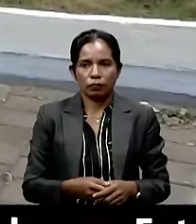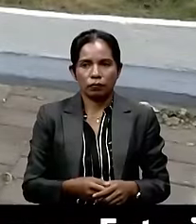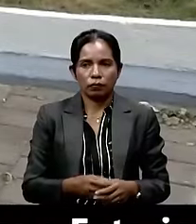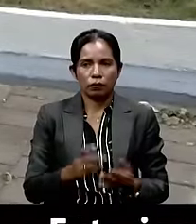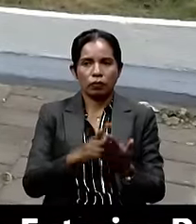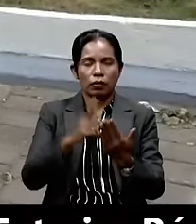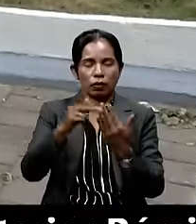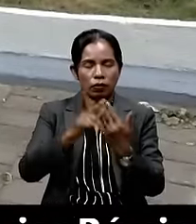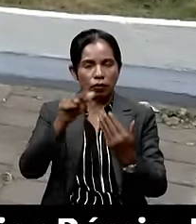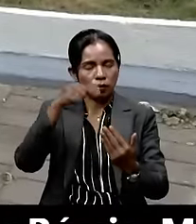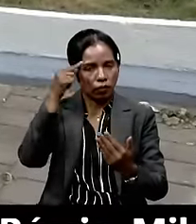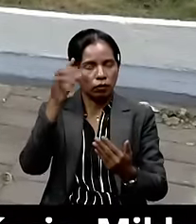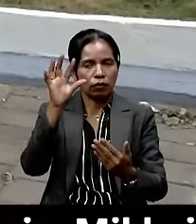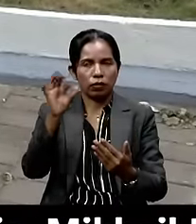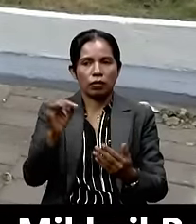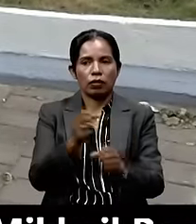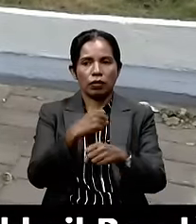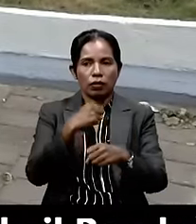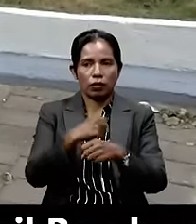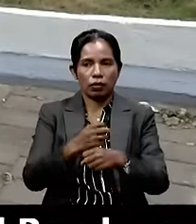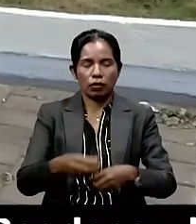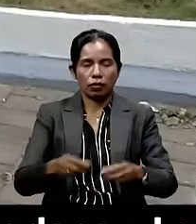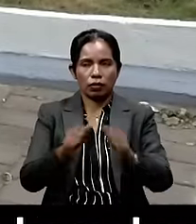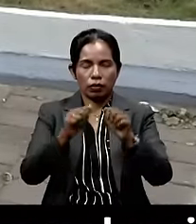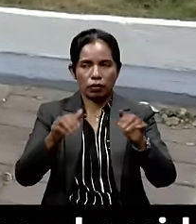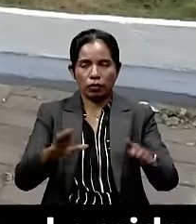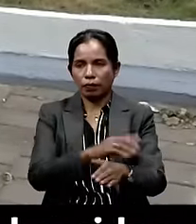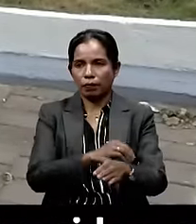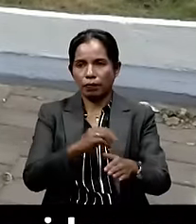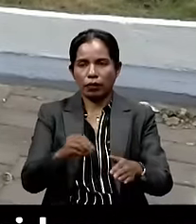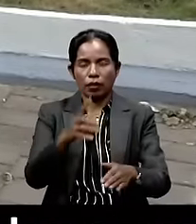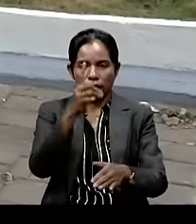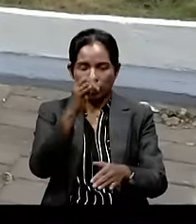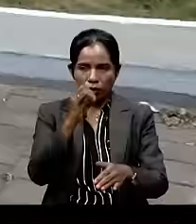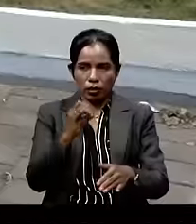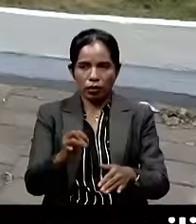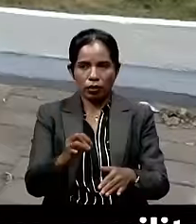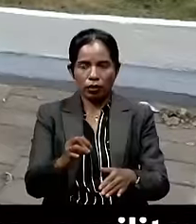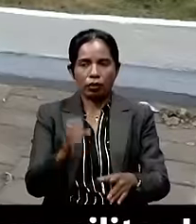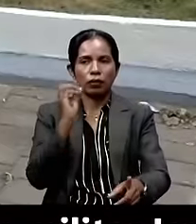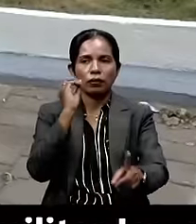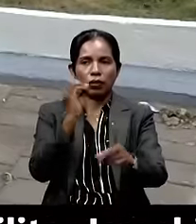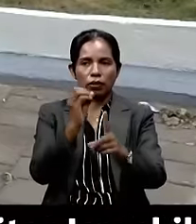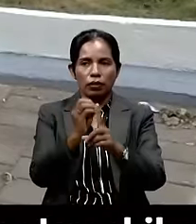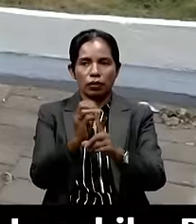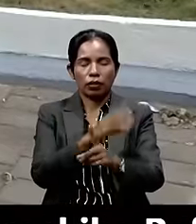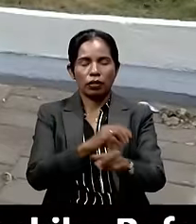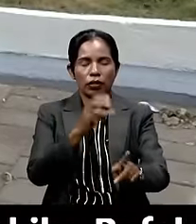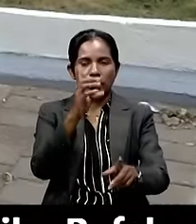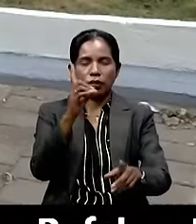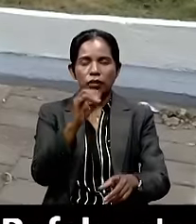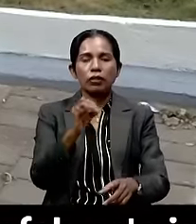Programa governo da Siam halau despesa administrativo. Ia capital dili objetivo. A tu cidade